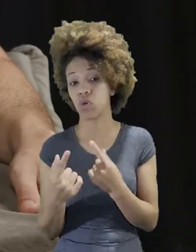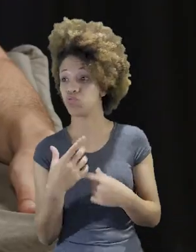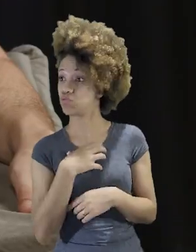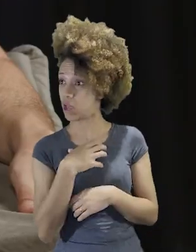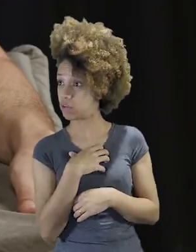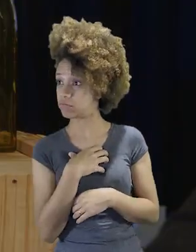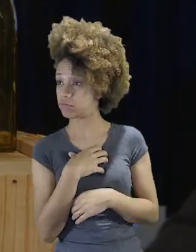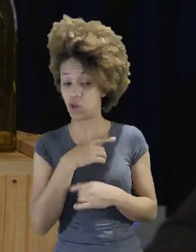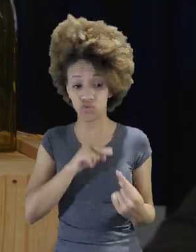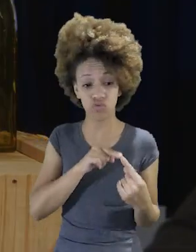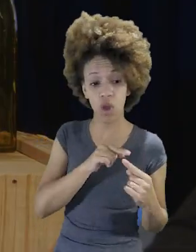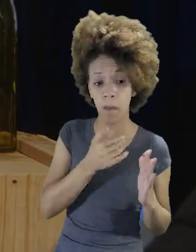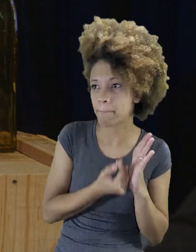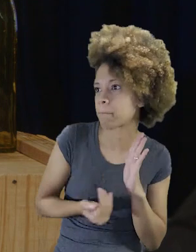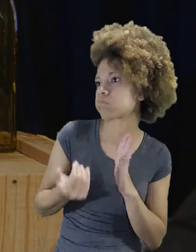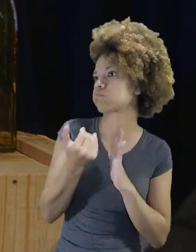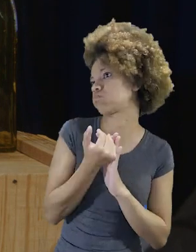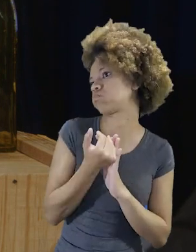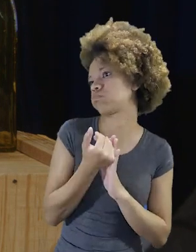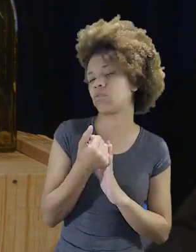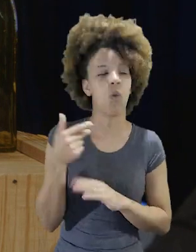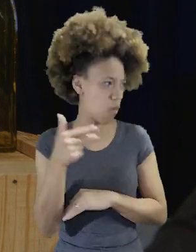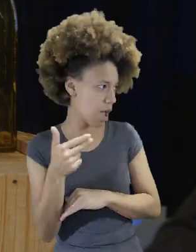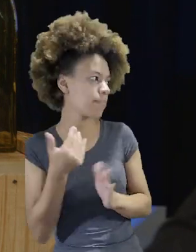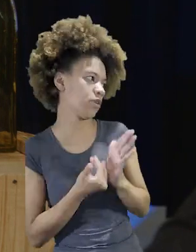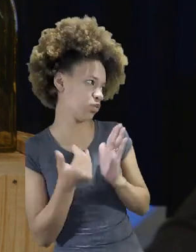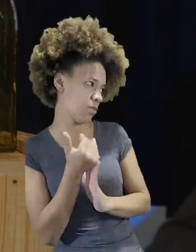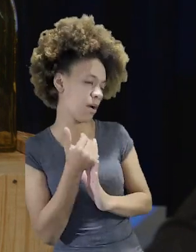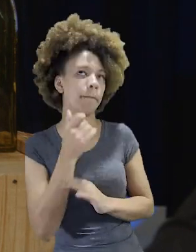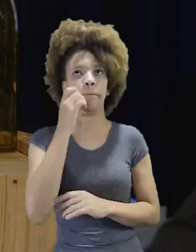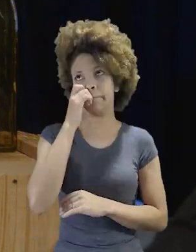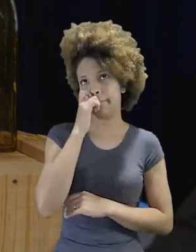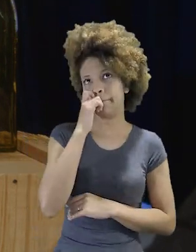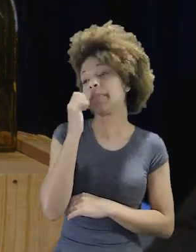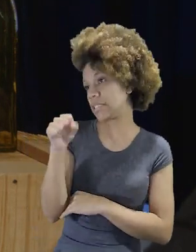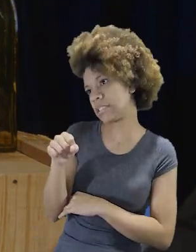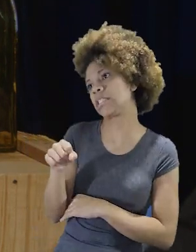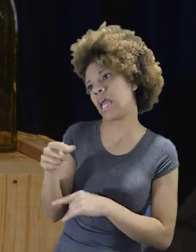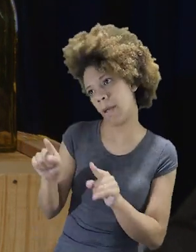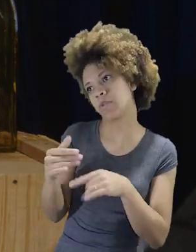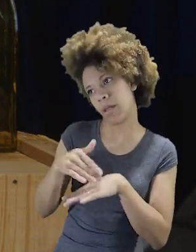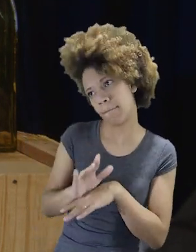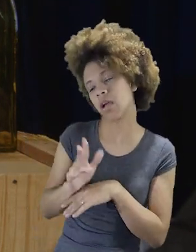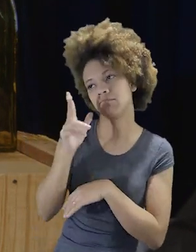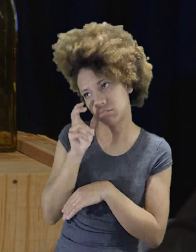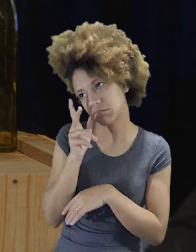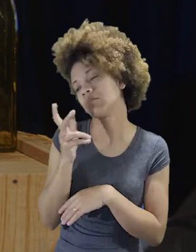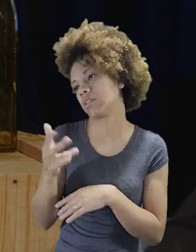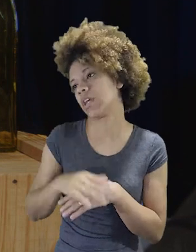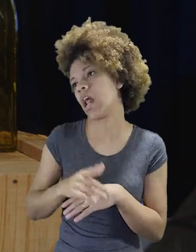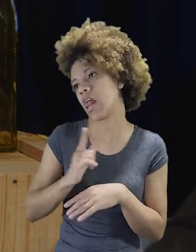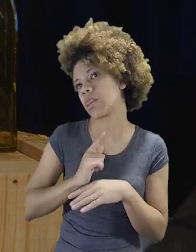doutor hoje sim é a música mais ouvida que tem no no mundo em termos no Brasil